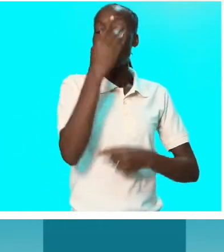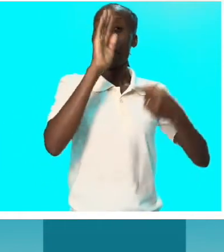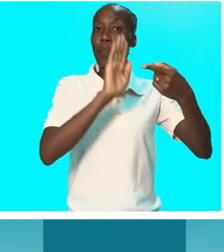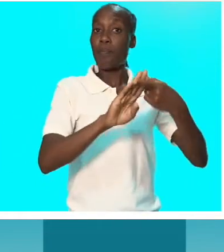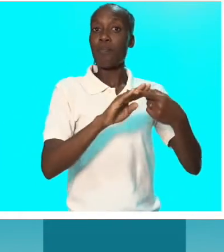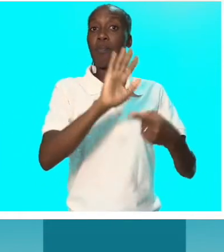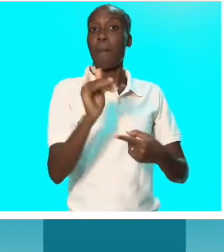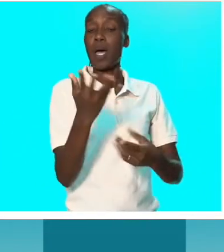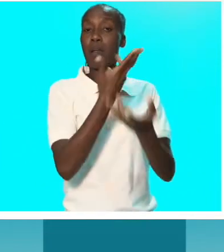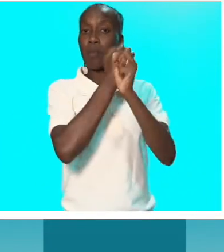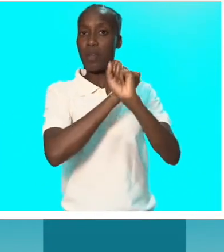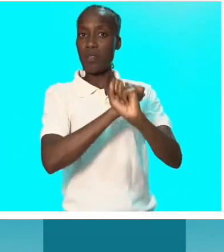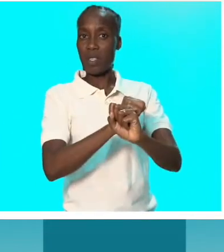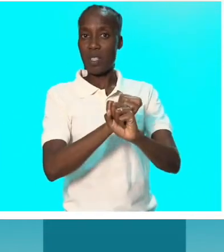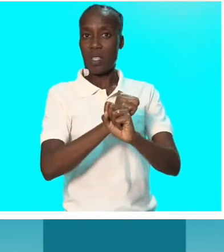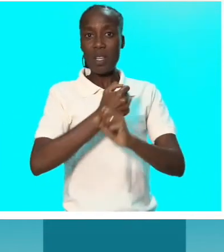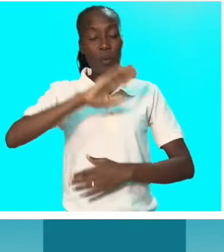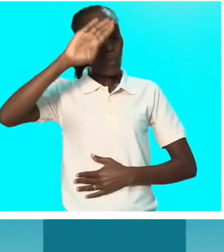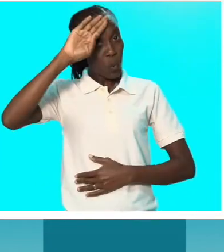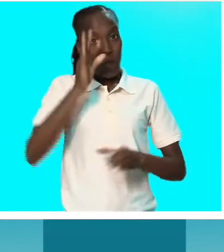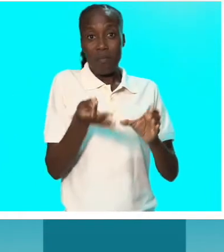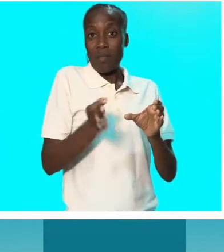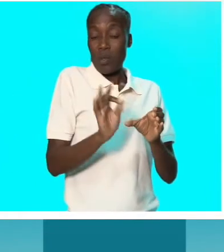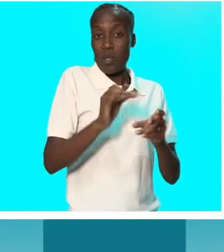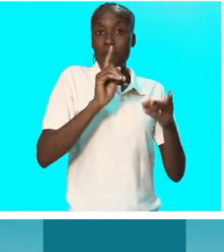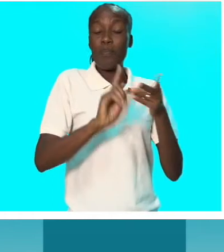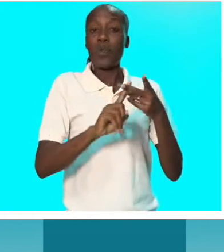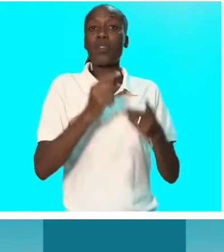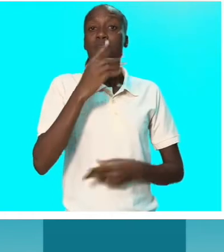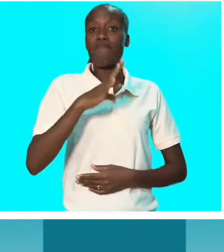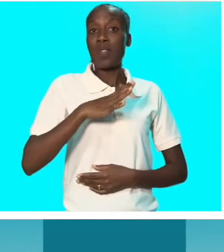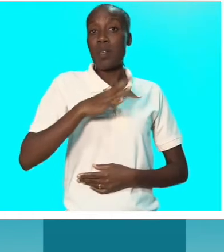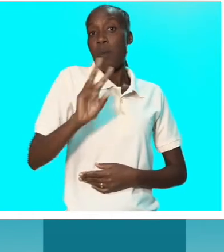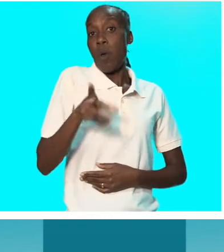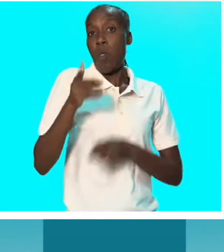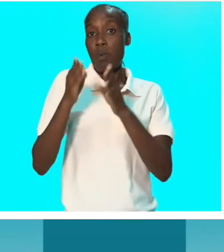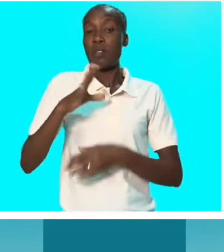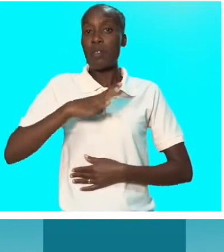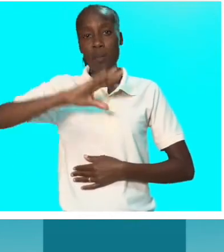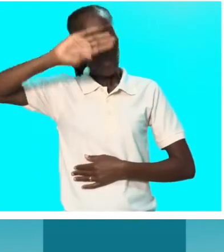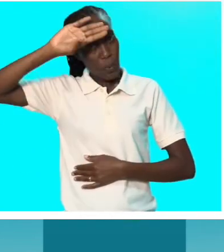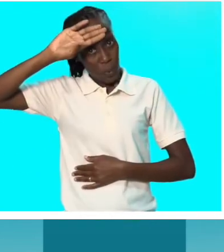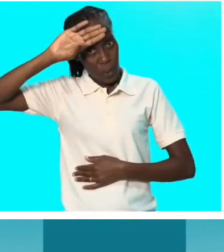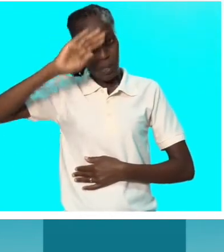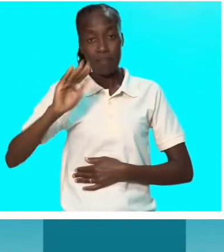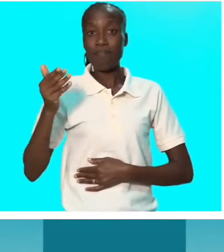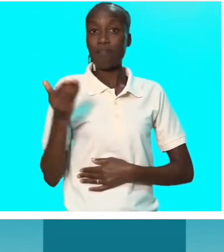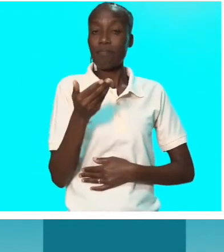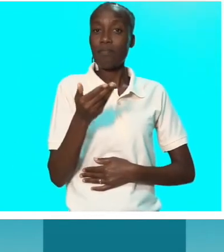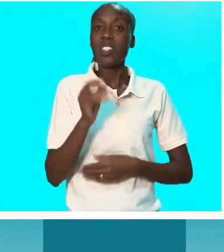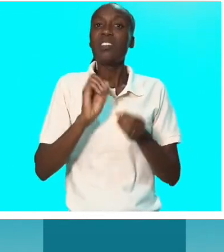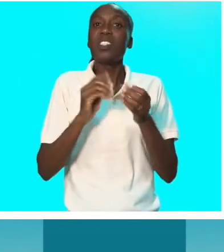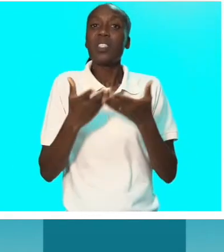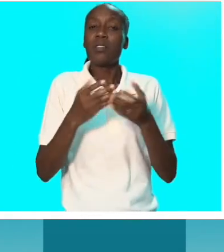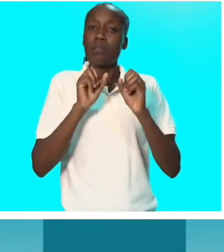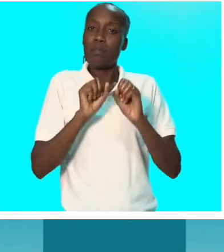primeiro, para prevenir a diabetes mellitus, e, em segundo lugar, para aqueles que já têm a doença, que